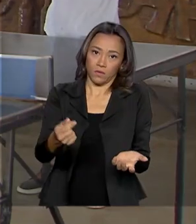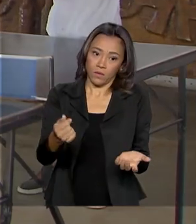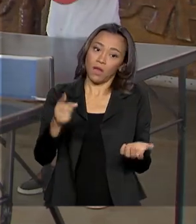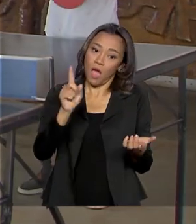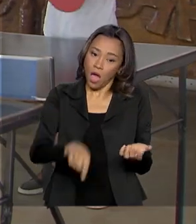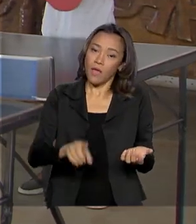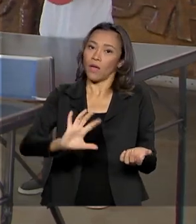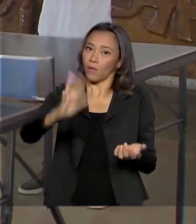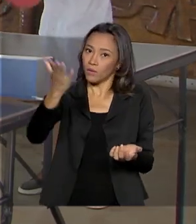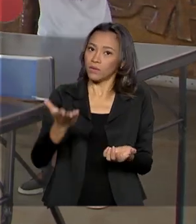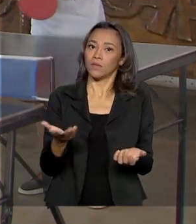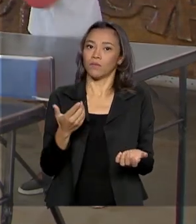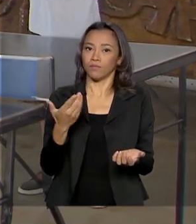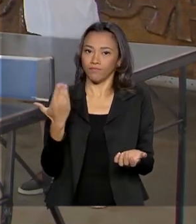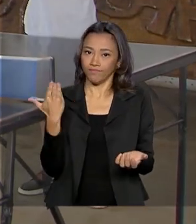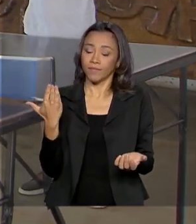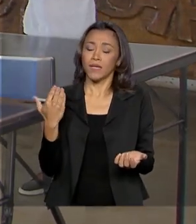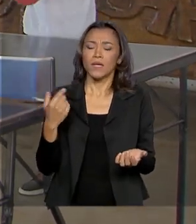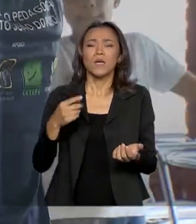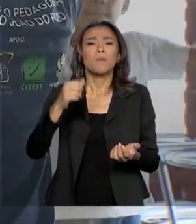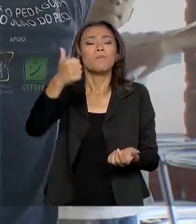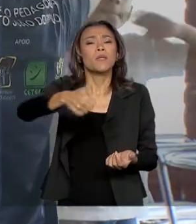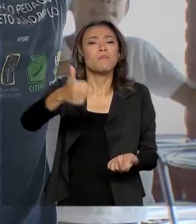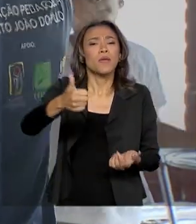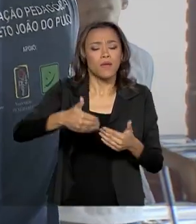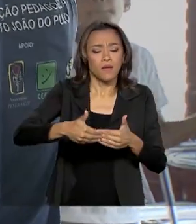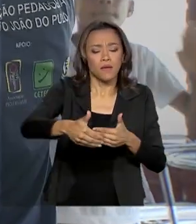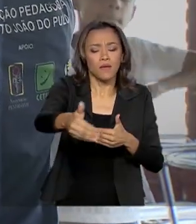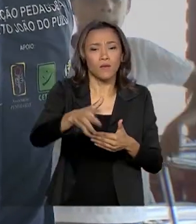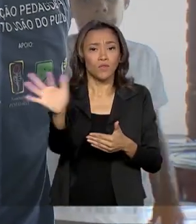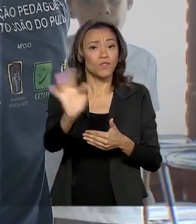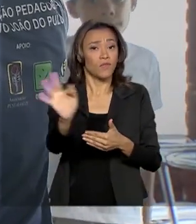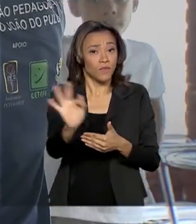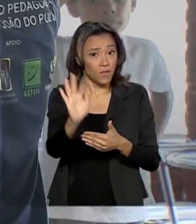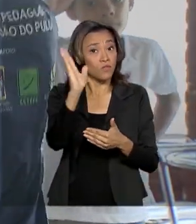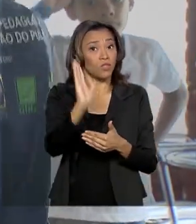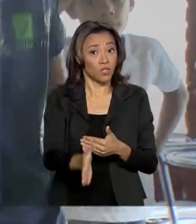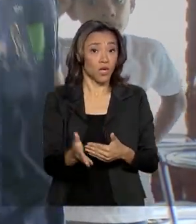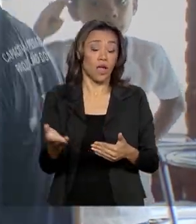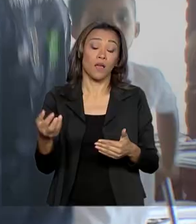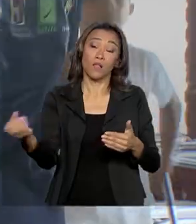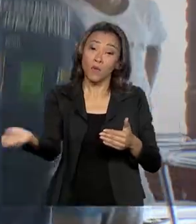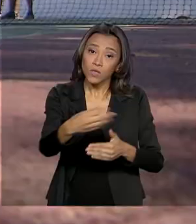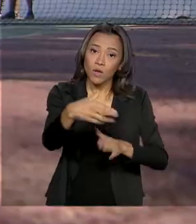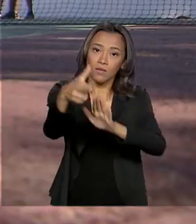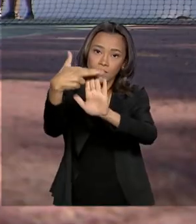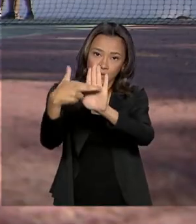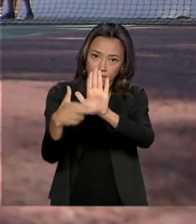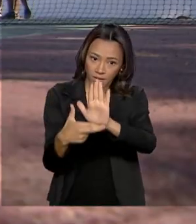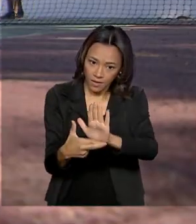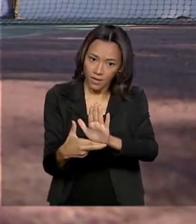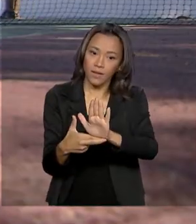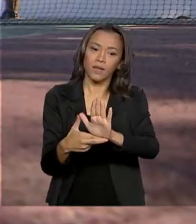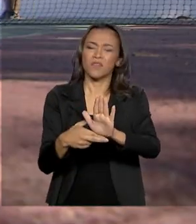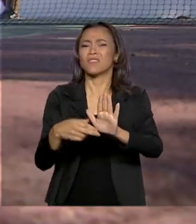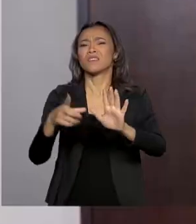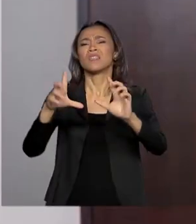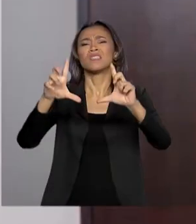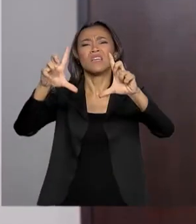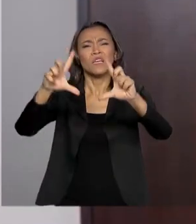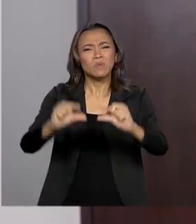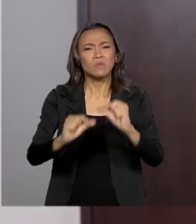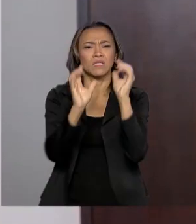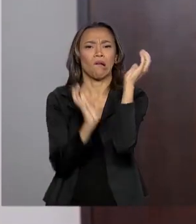aconteceu agora. A partir de 1º de fevereiro já começam a valer as novas regras menos burocráticas.